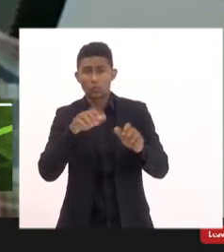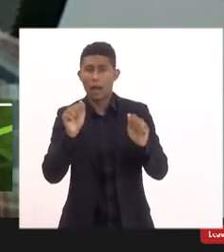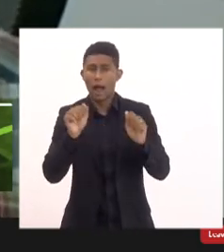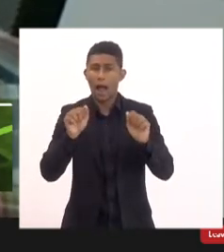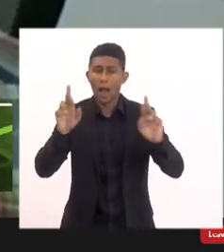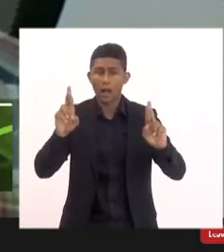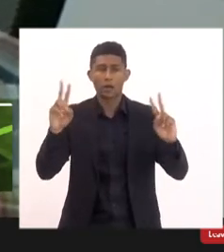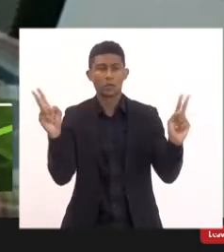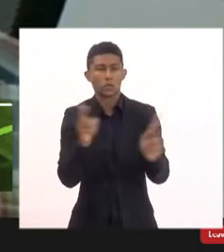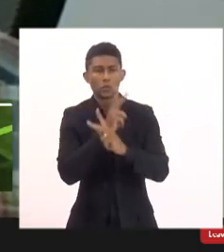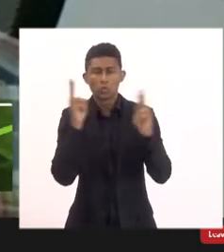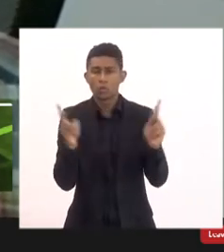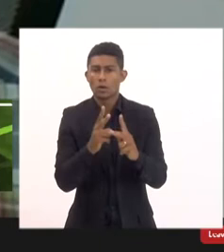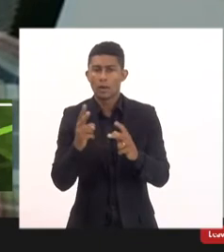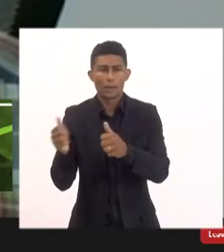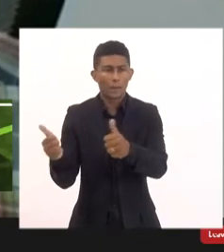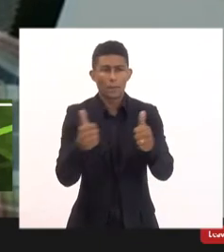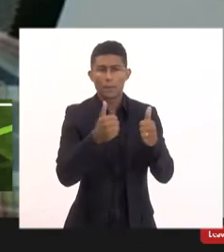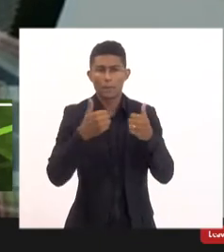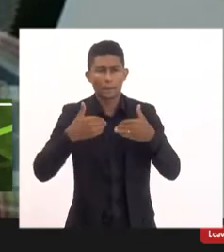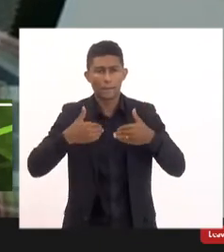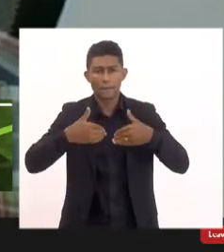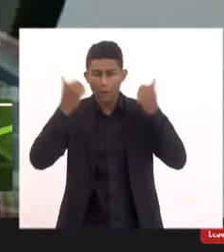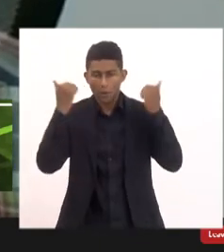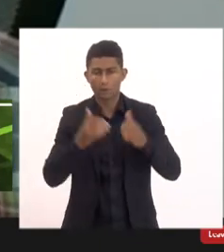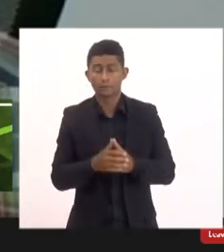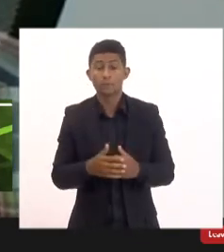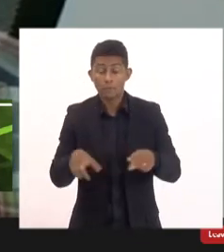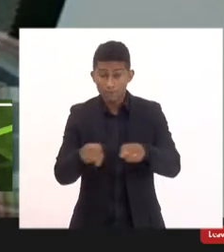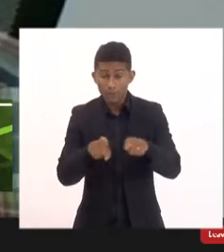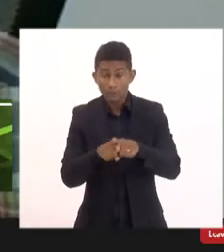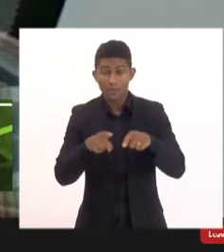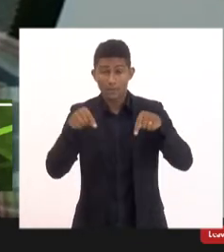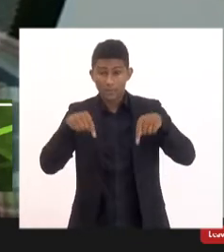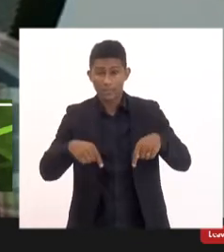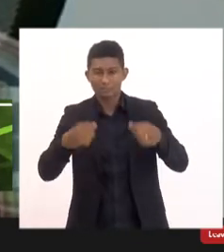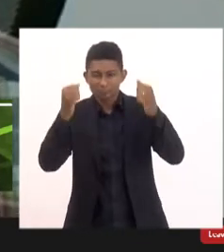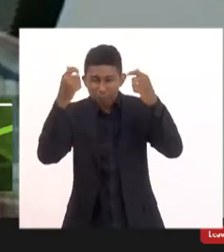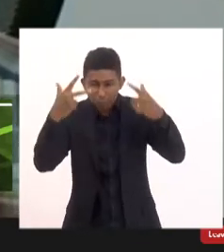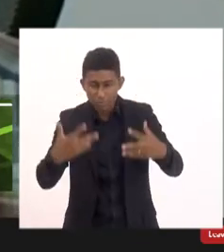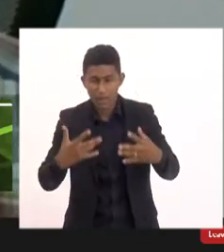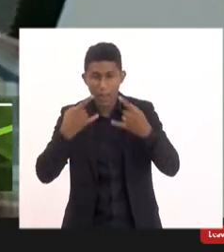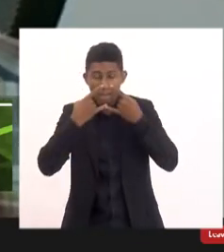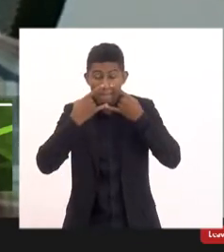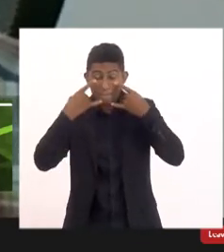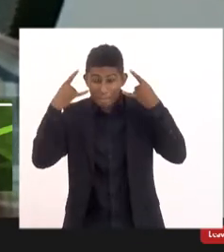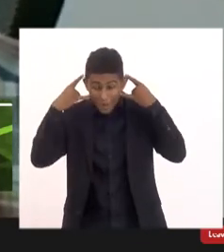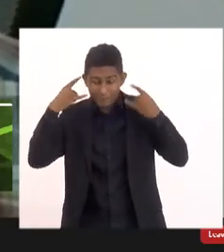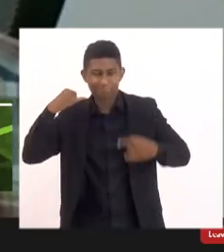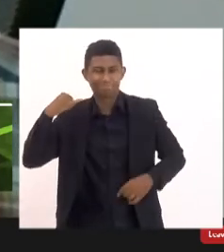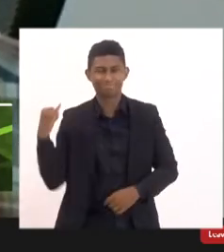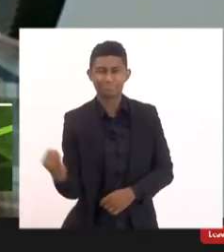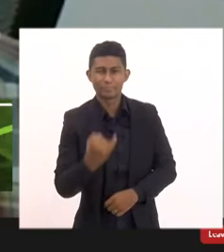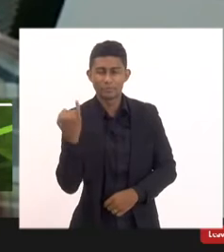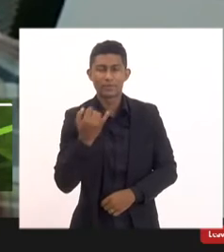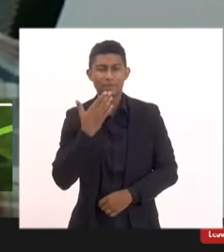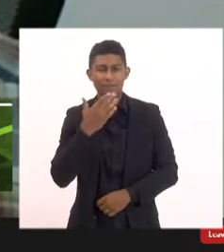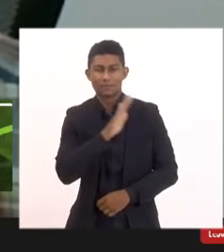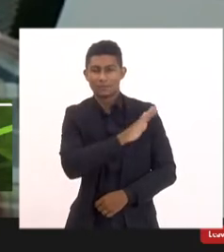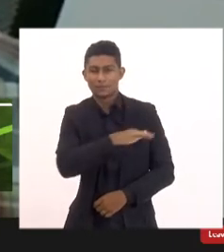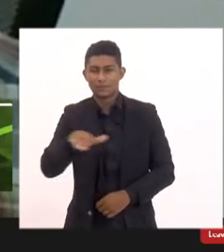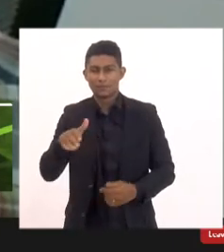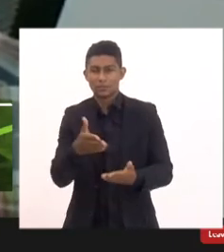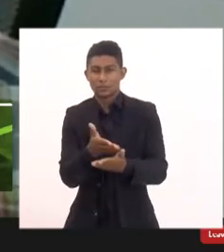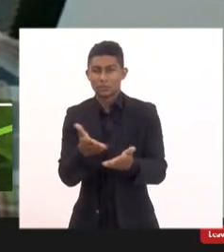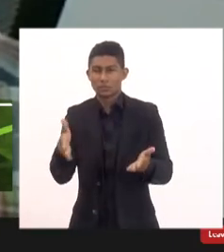tocado máscaras. É fundamental a entrega de máscaras para as crianças. E aí, realmente, o melhor é a